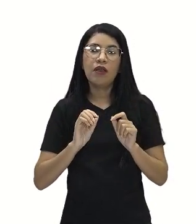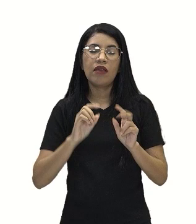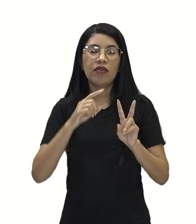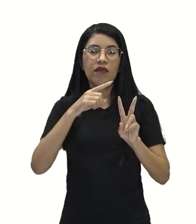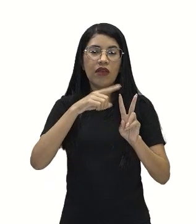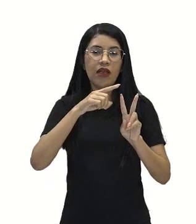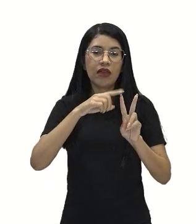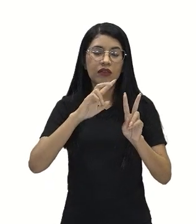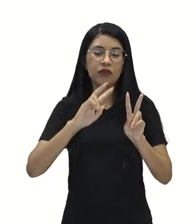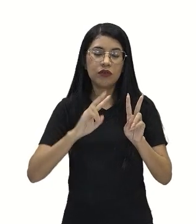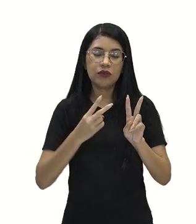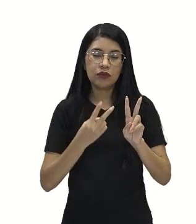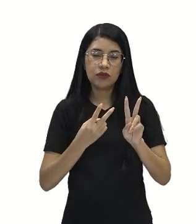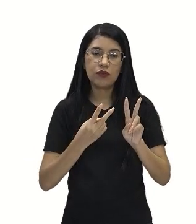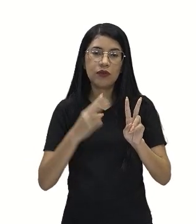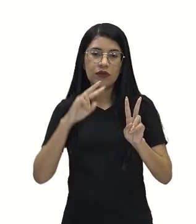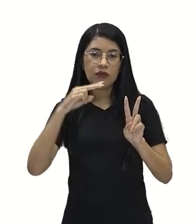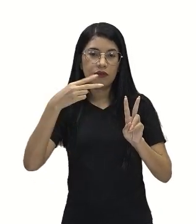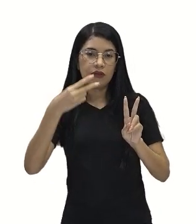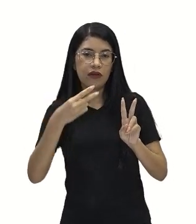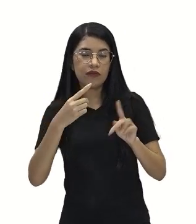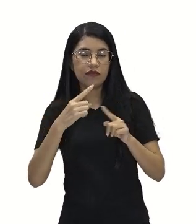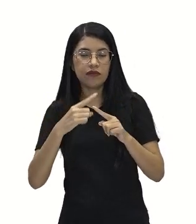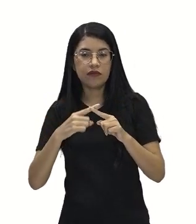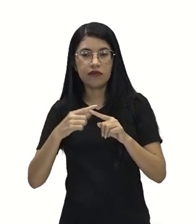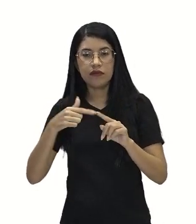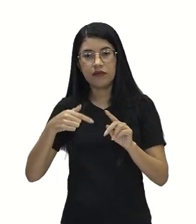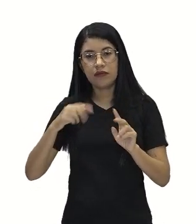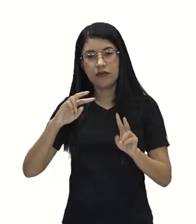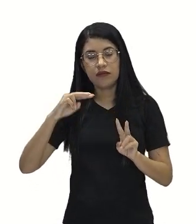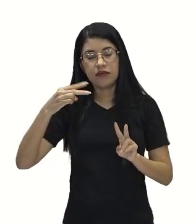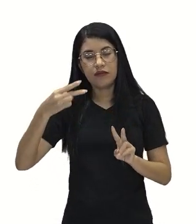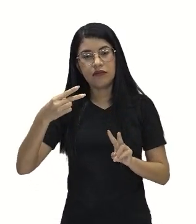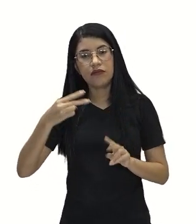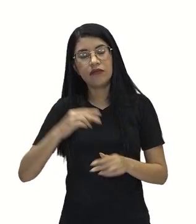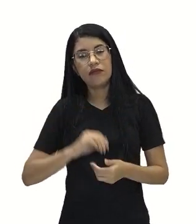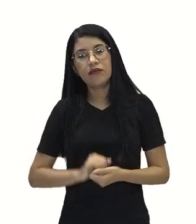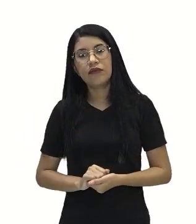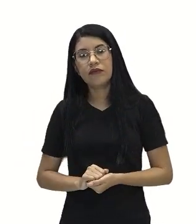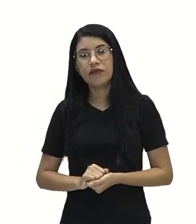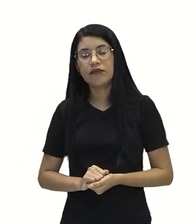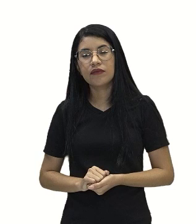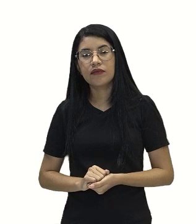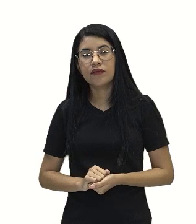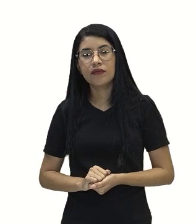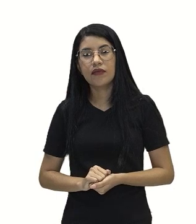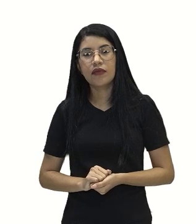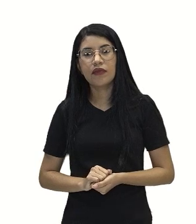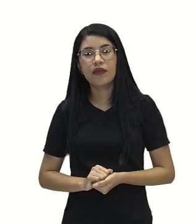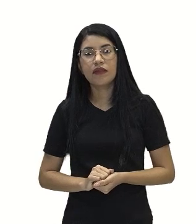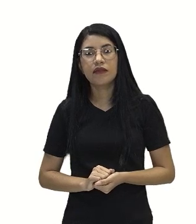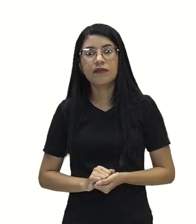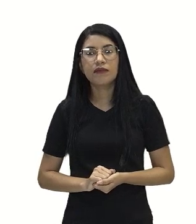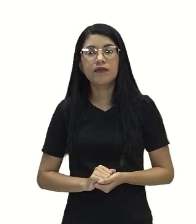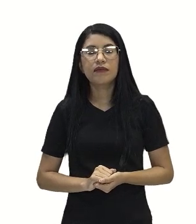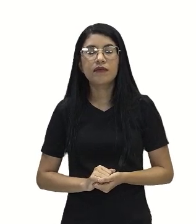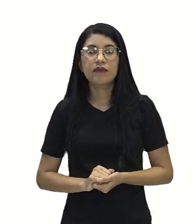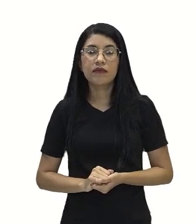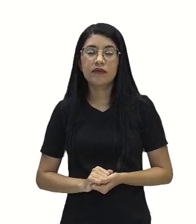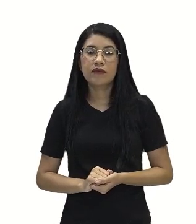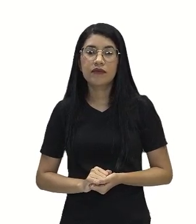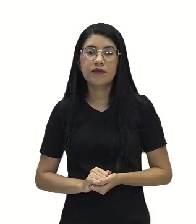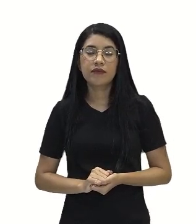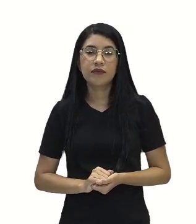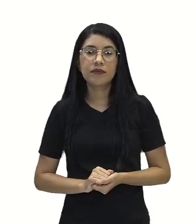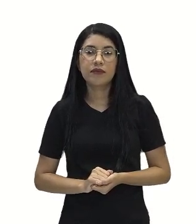de números primos. E aí, o que vai acontecer, pessoal? Ó, aqui,